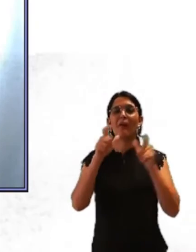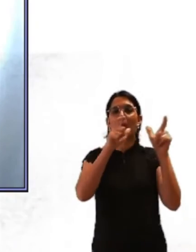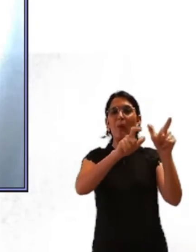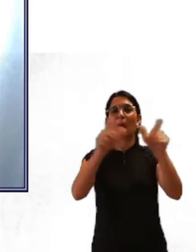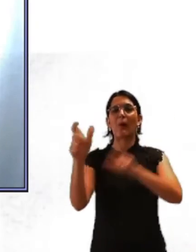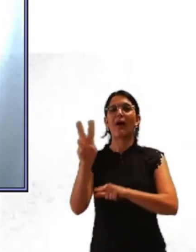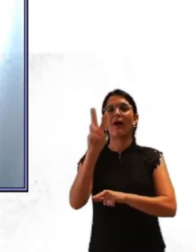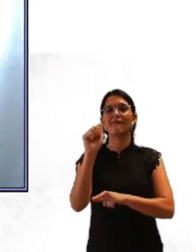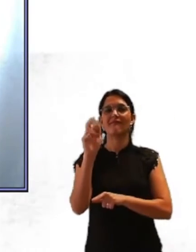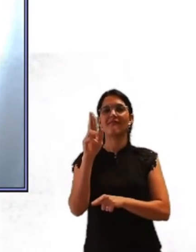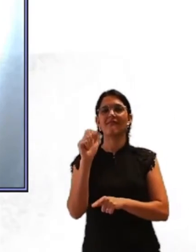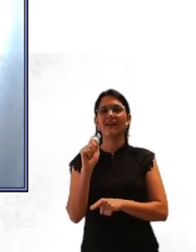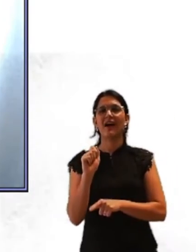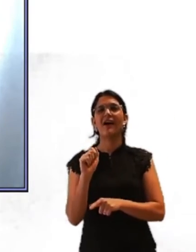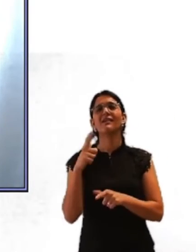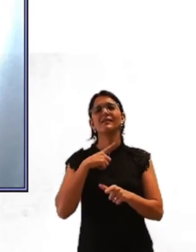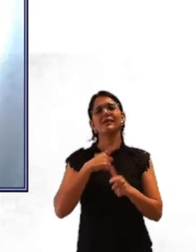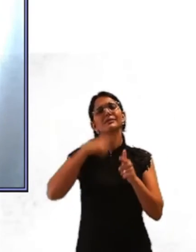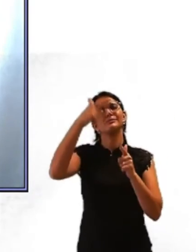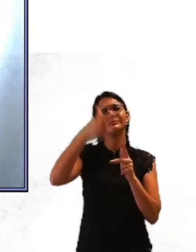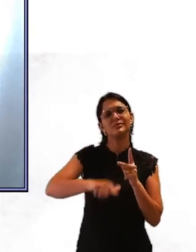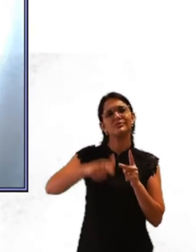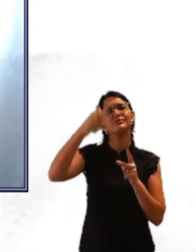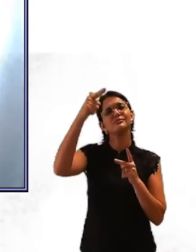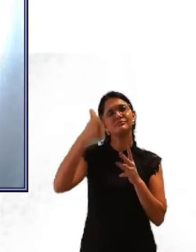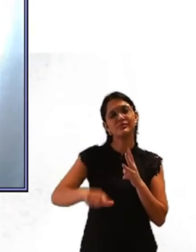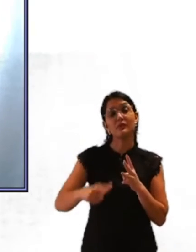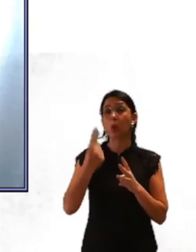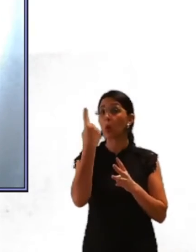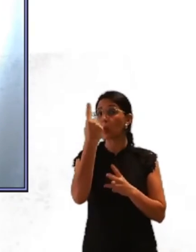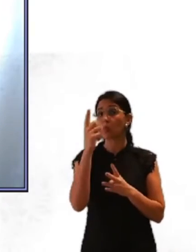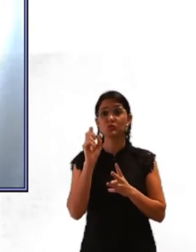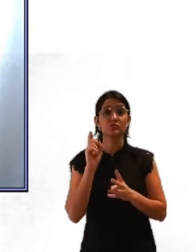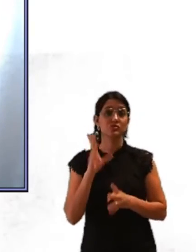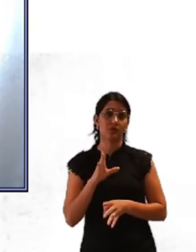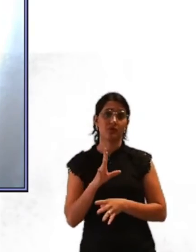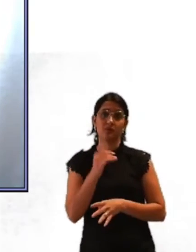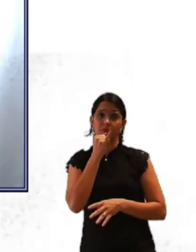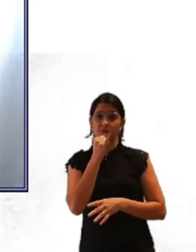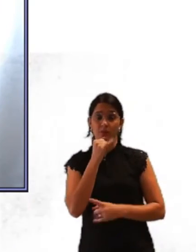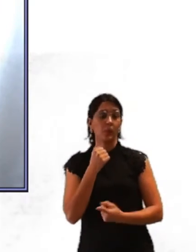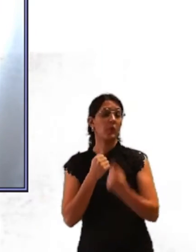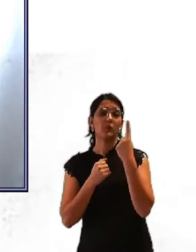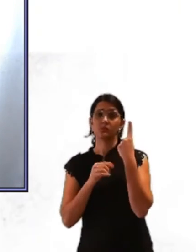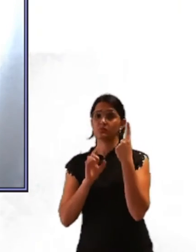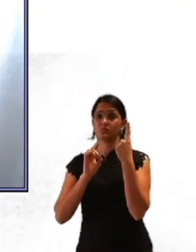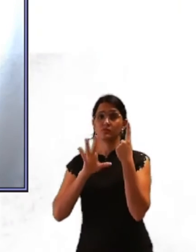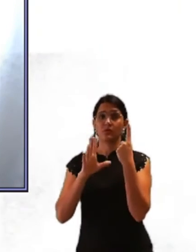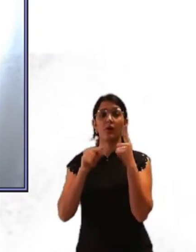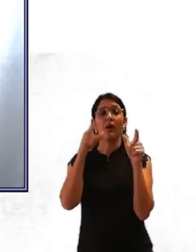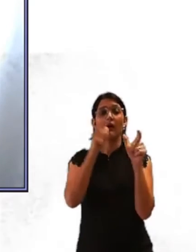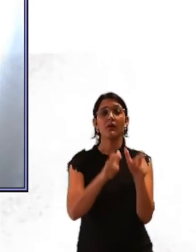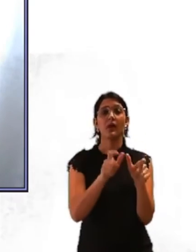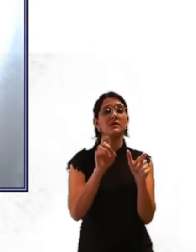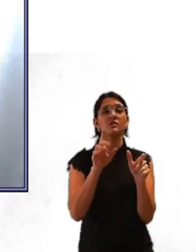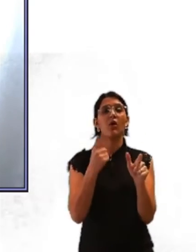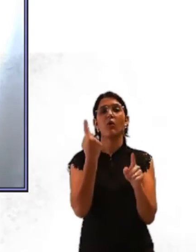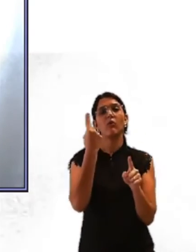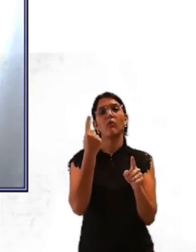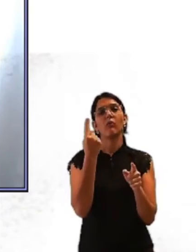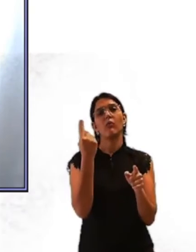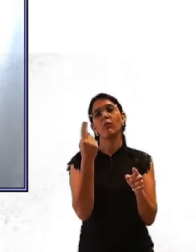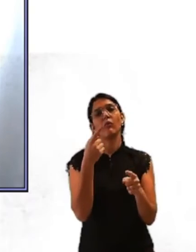muita repetição, né? Em que o procedimento, vamos supor, é um só, eu tenho um procedimento só, aquela vara ali trabalha só com